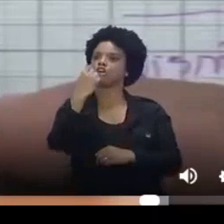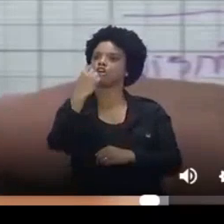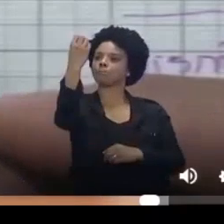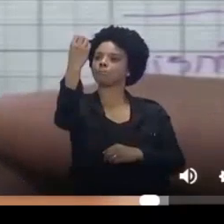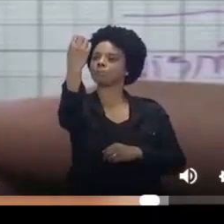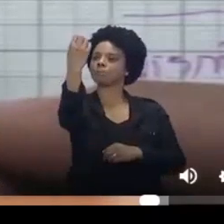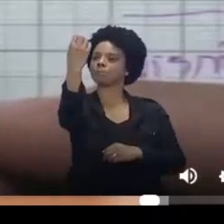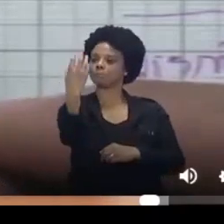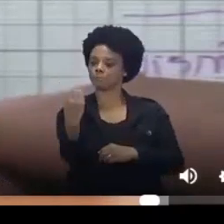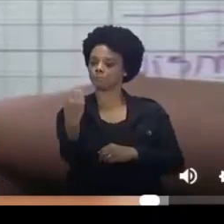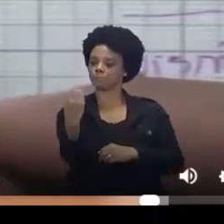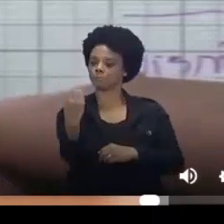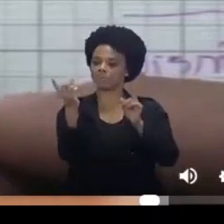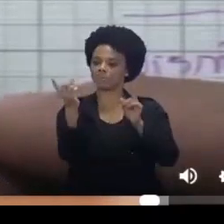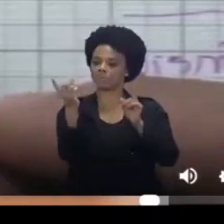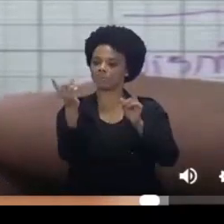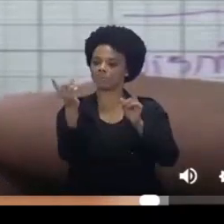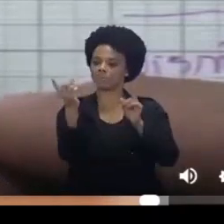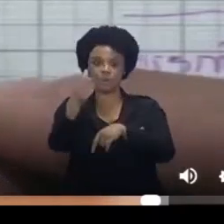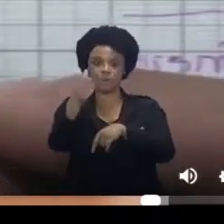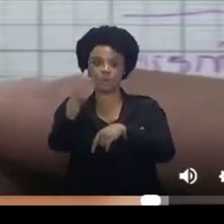que multam, ou seja, você tem lá